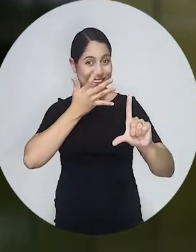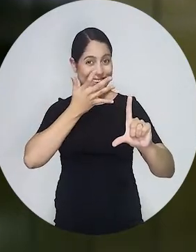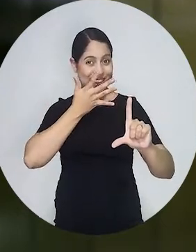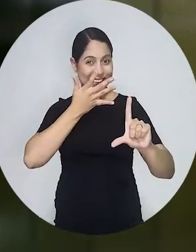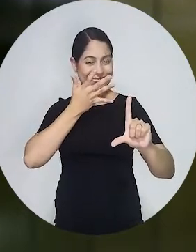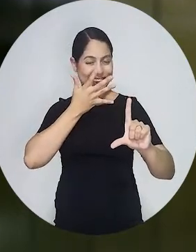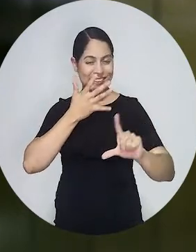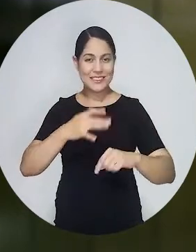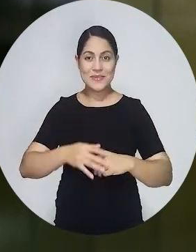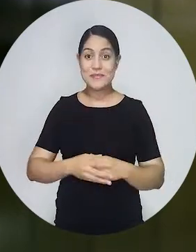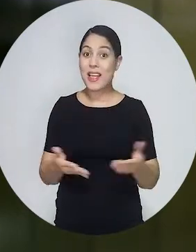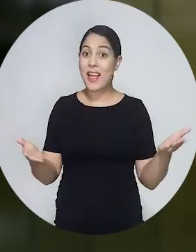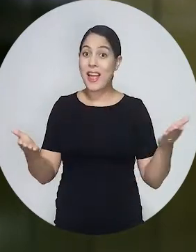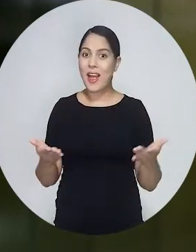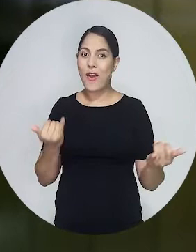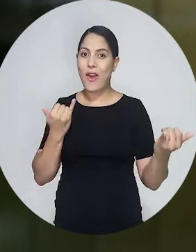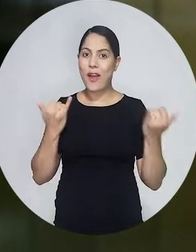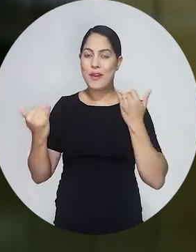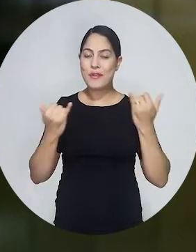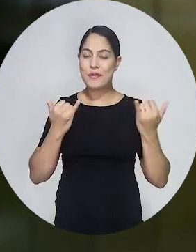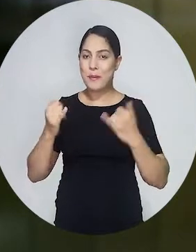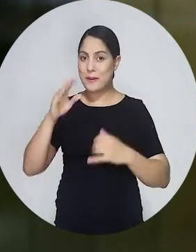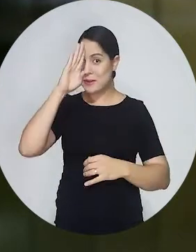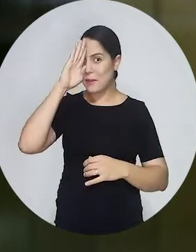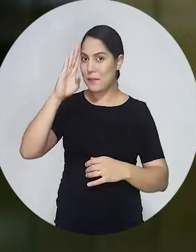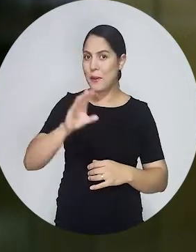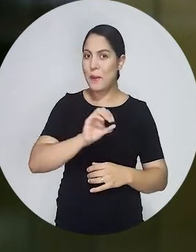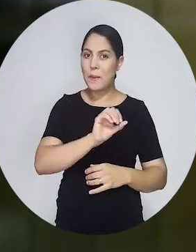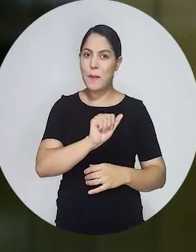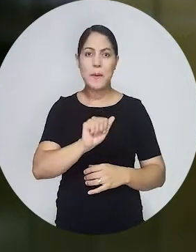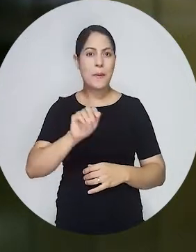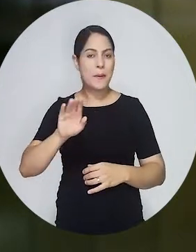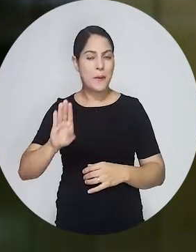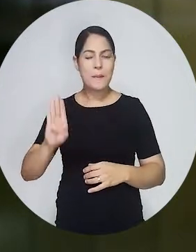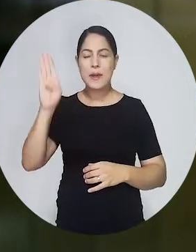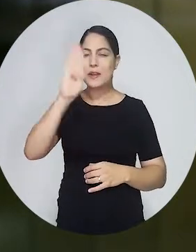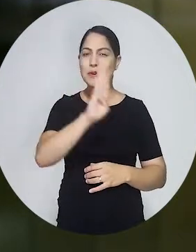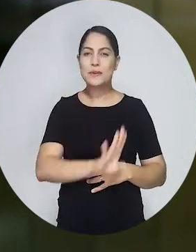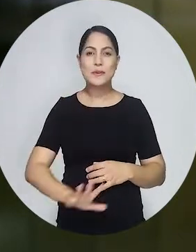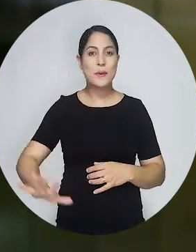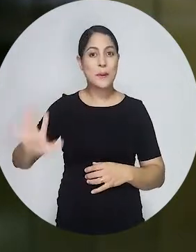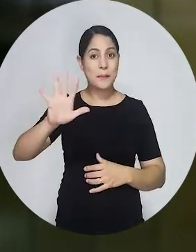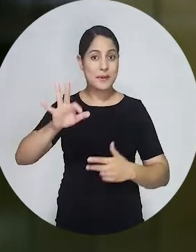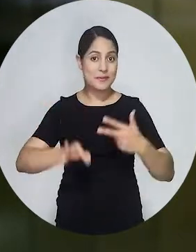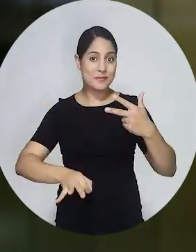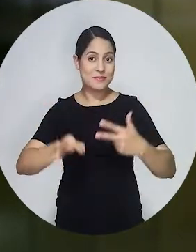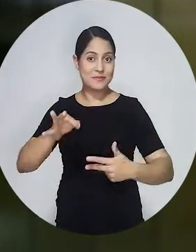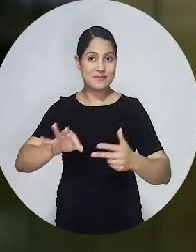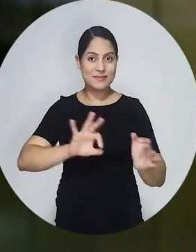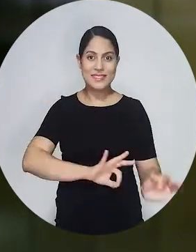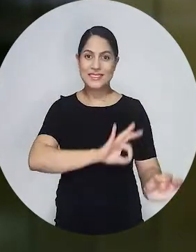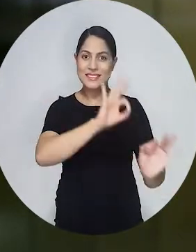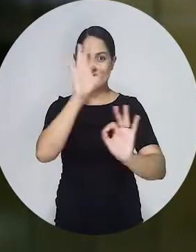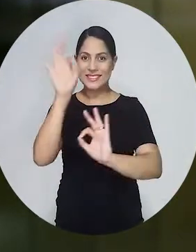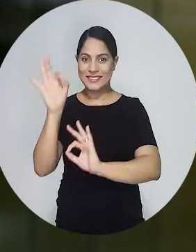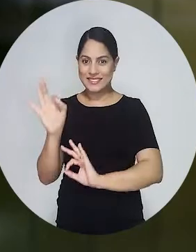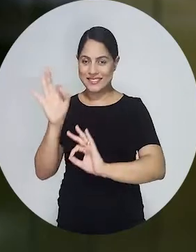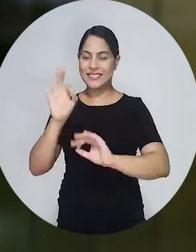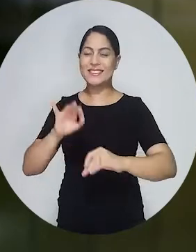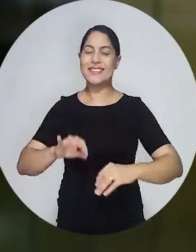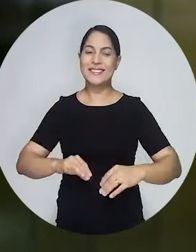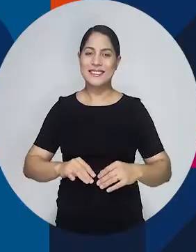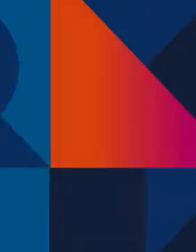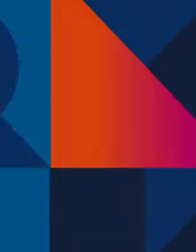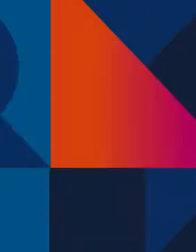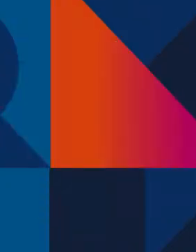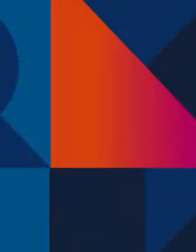nosso convidado. Saiba a partir de agora as principais notícias da Ordem dos Advogados do Brasil e do Judiciário. Já estamos no